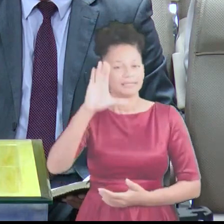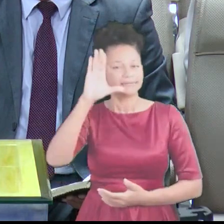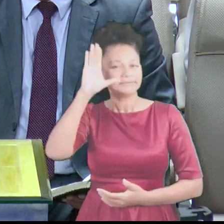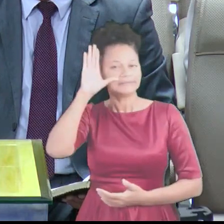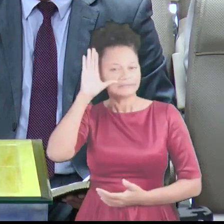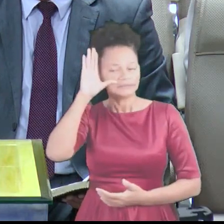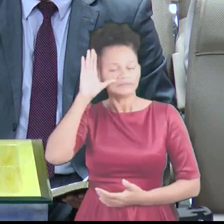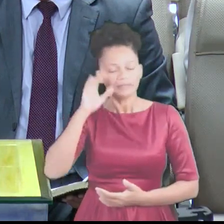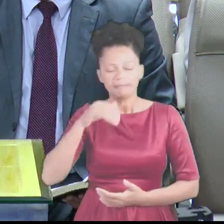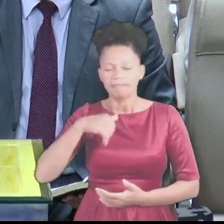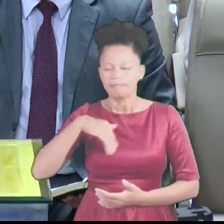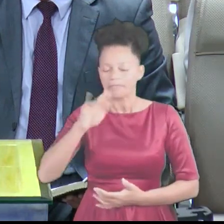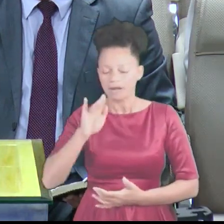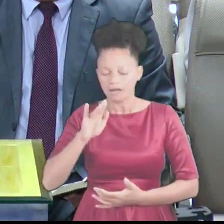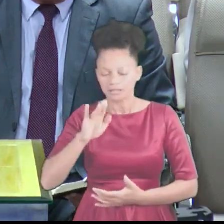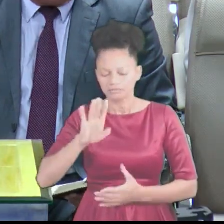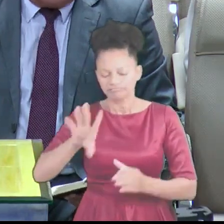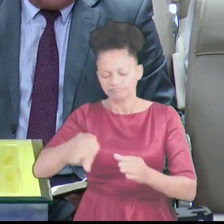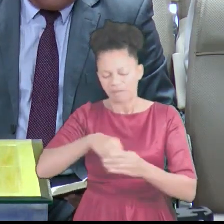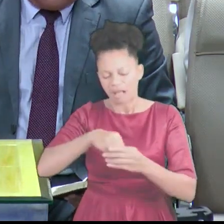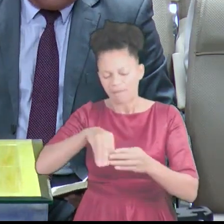maior composição,